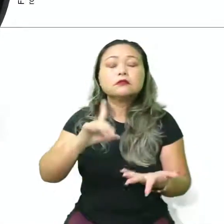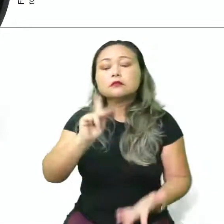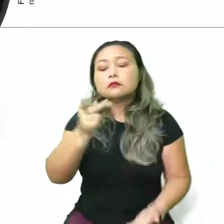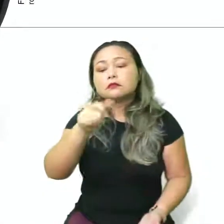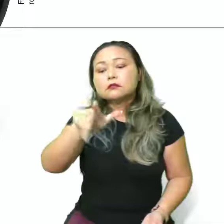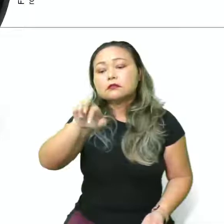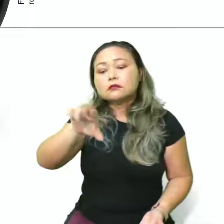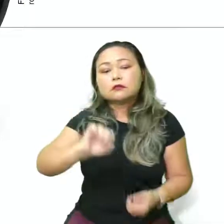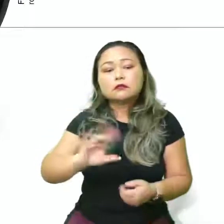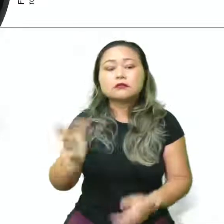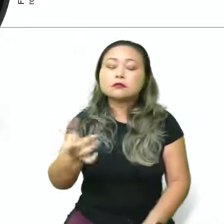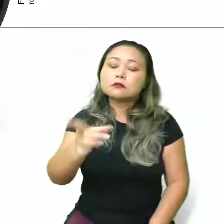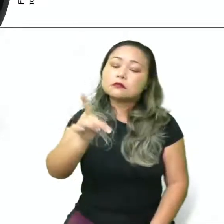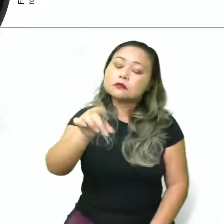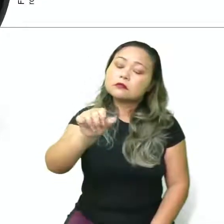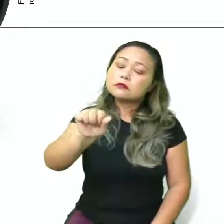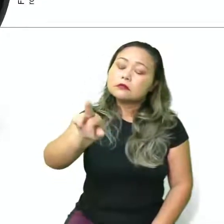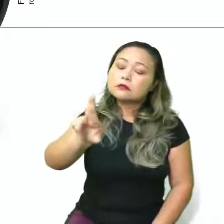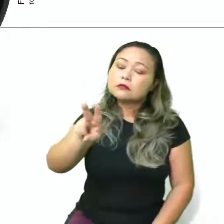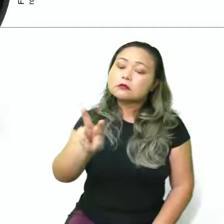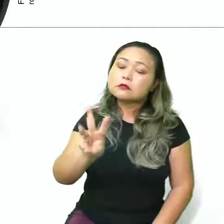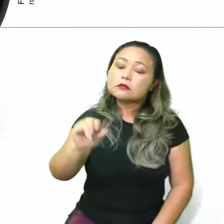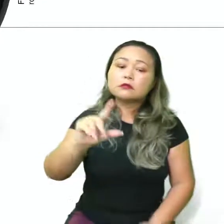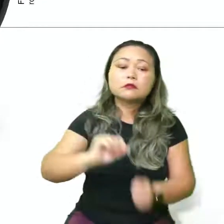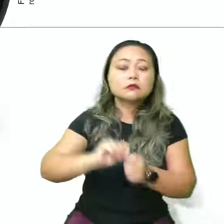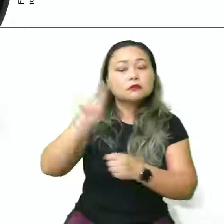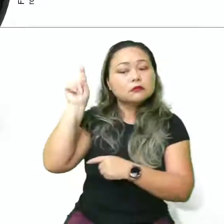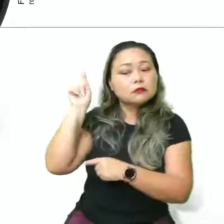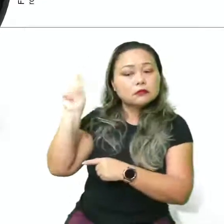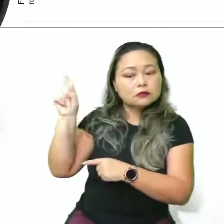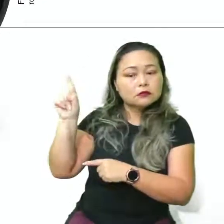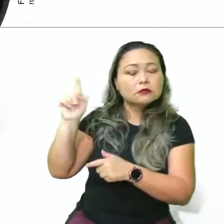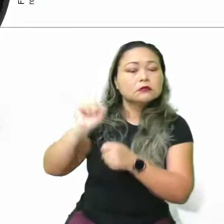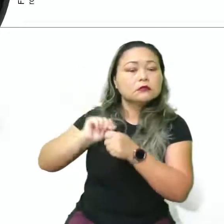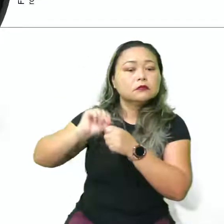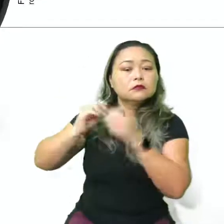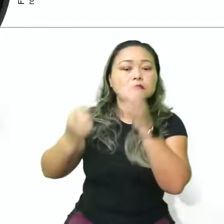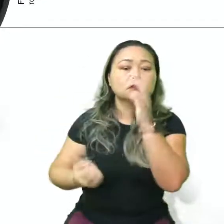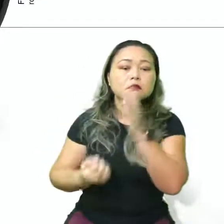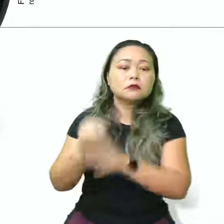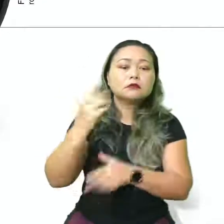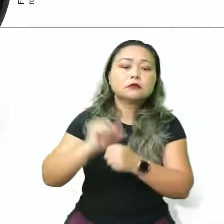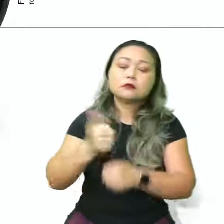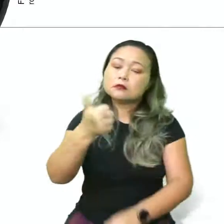Charles Darwin, galera, tá? Charles Darwin, ele criou em